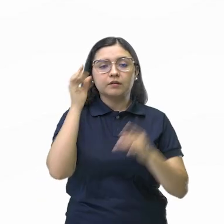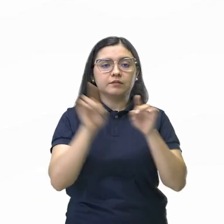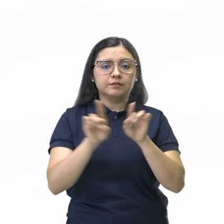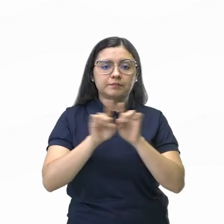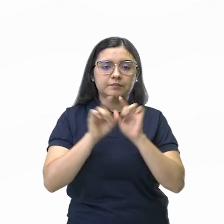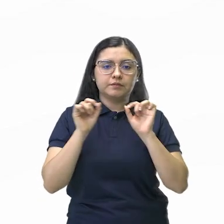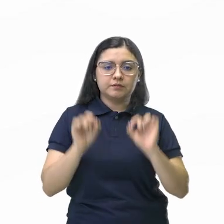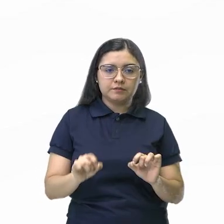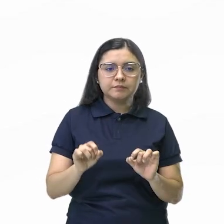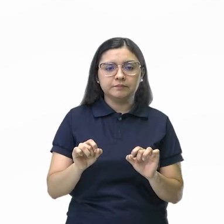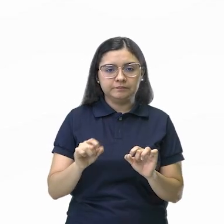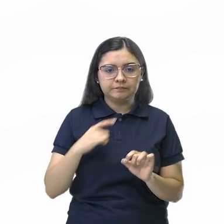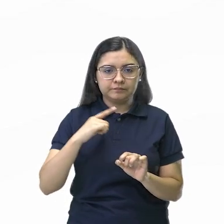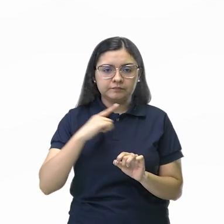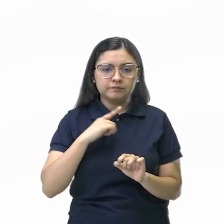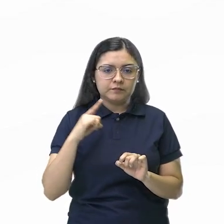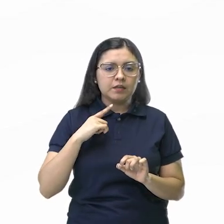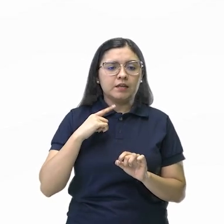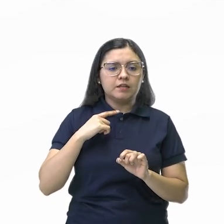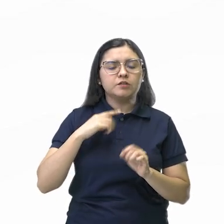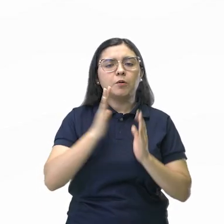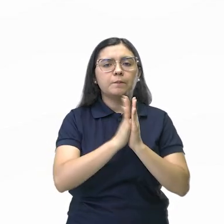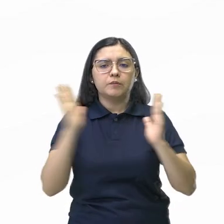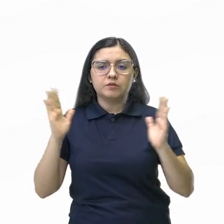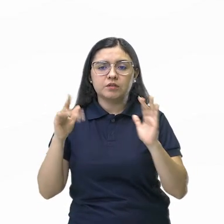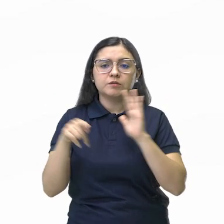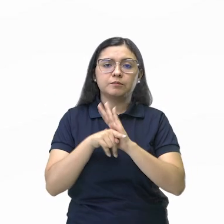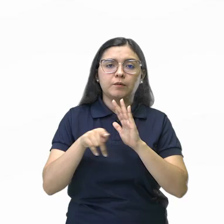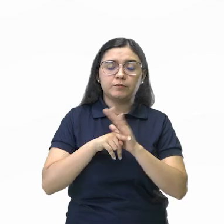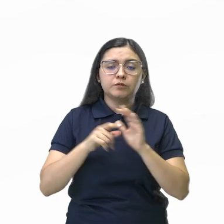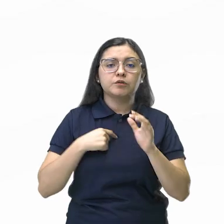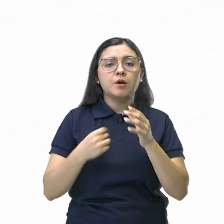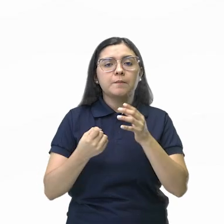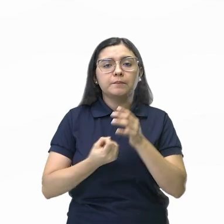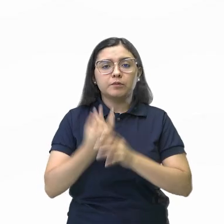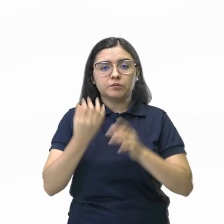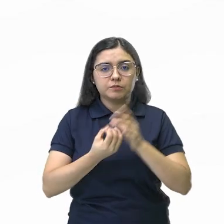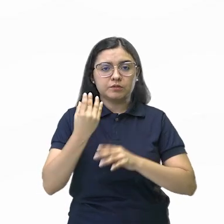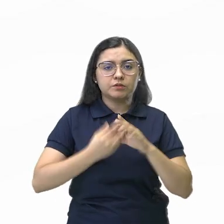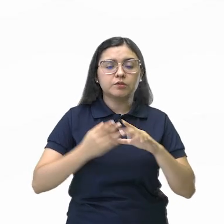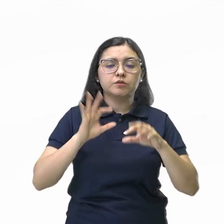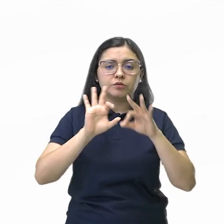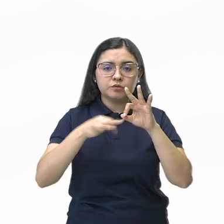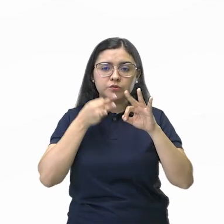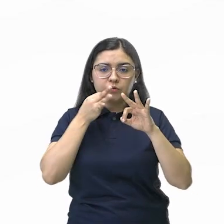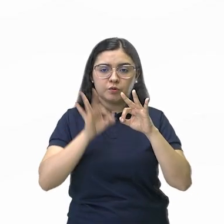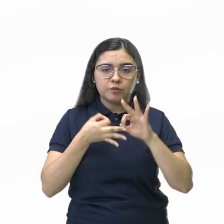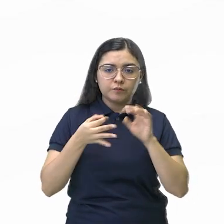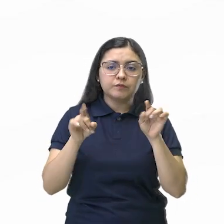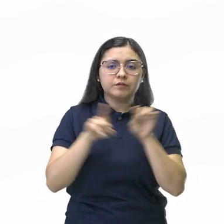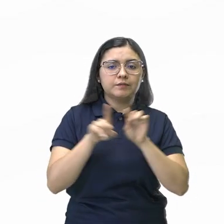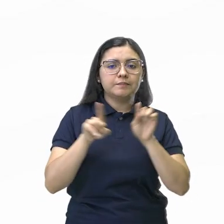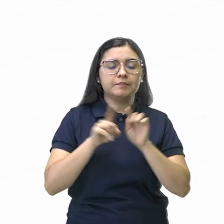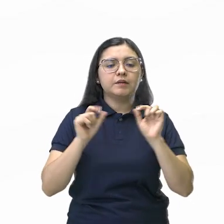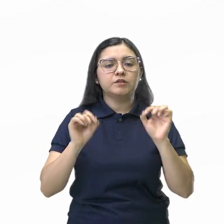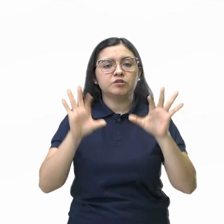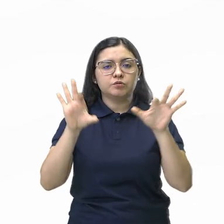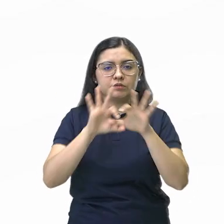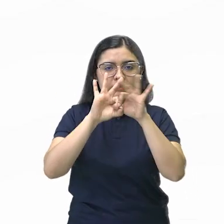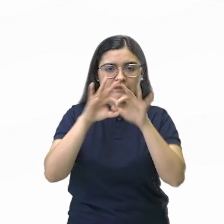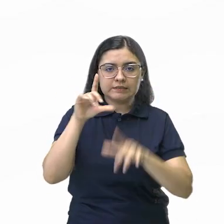Mosteiros europeus, eles refinavam o cultivo de uvas por meios de cruzamentos